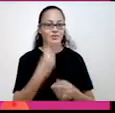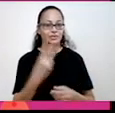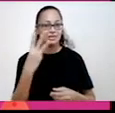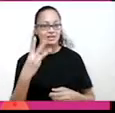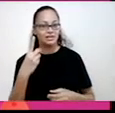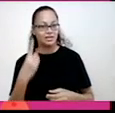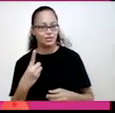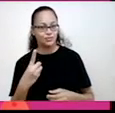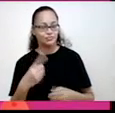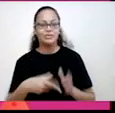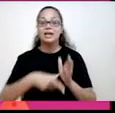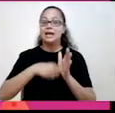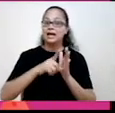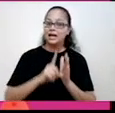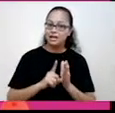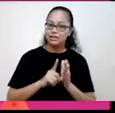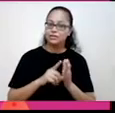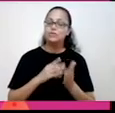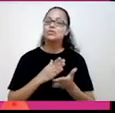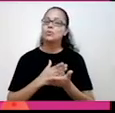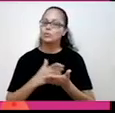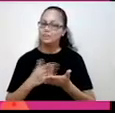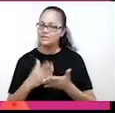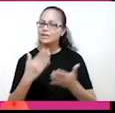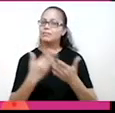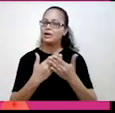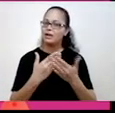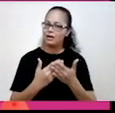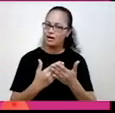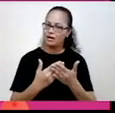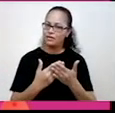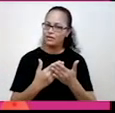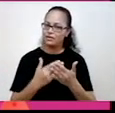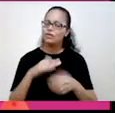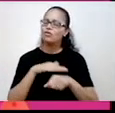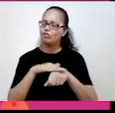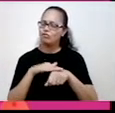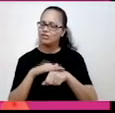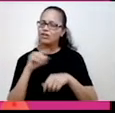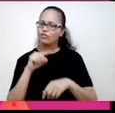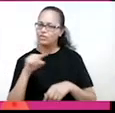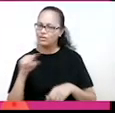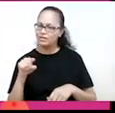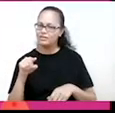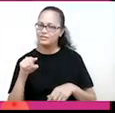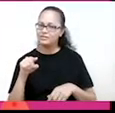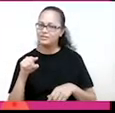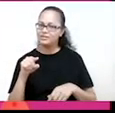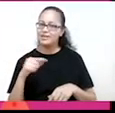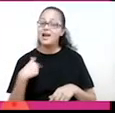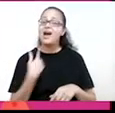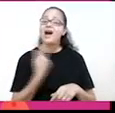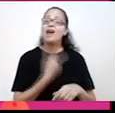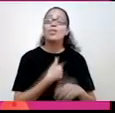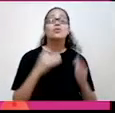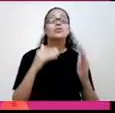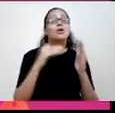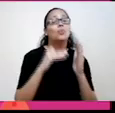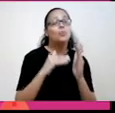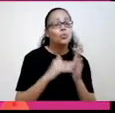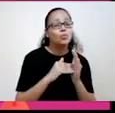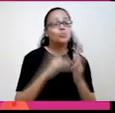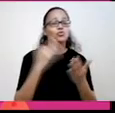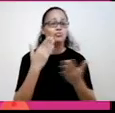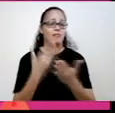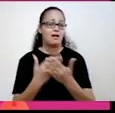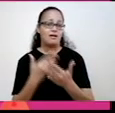231. Antes de iniciarmos então a aula de hoje, eu quero dar um recado para vocês. Essa é a nossa última